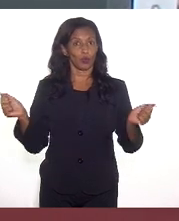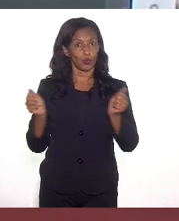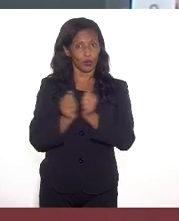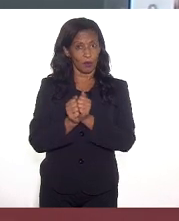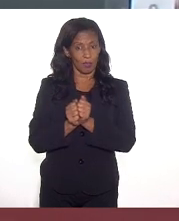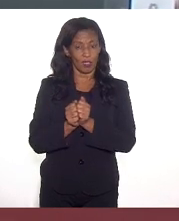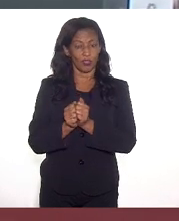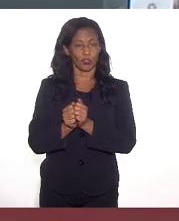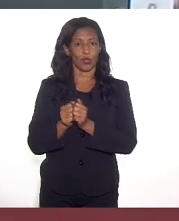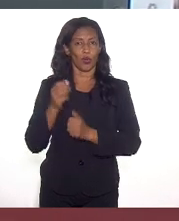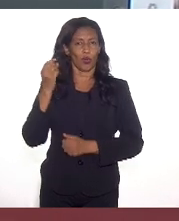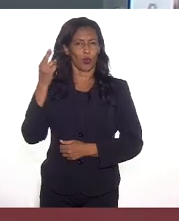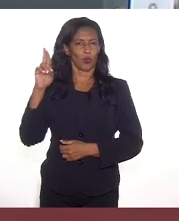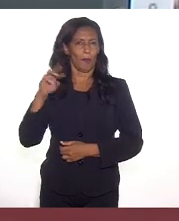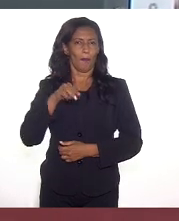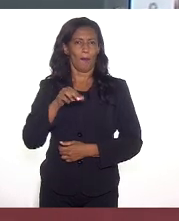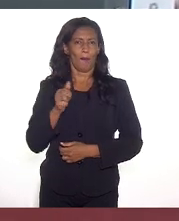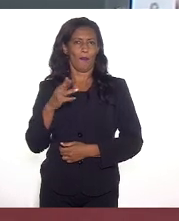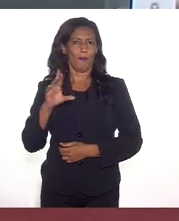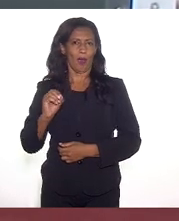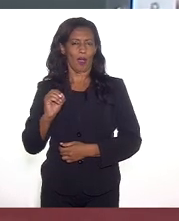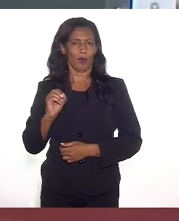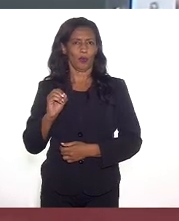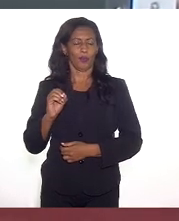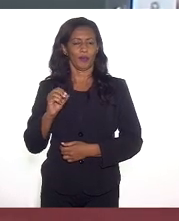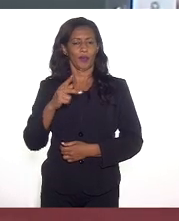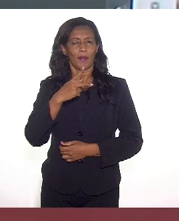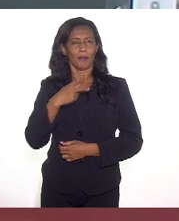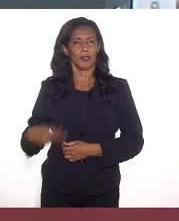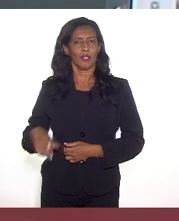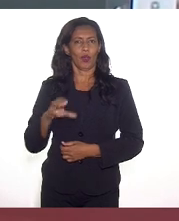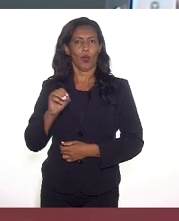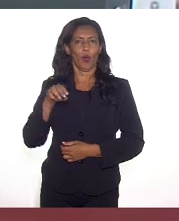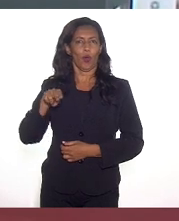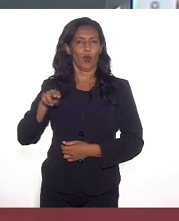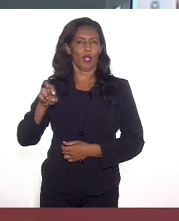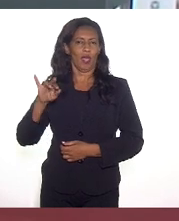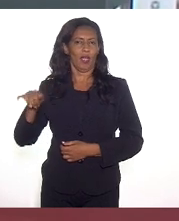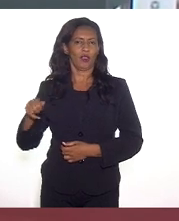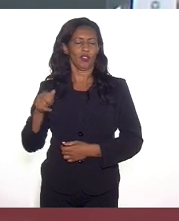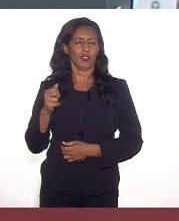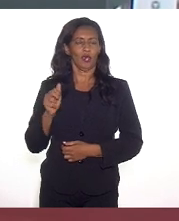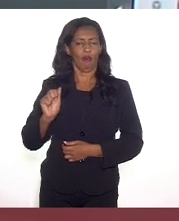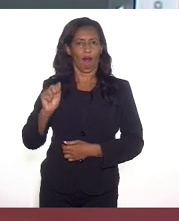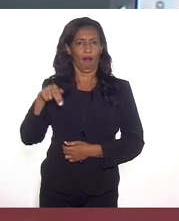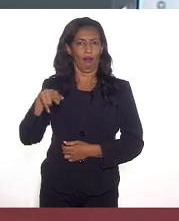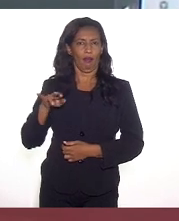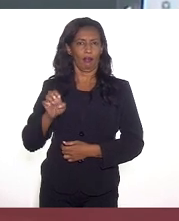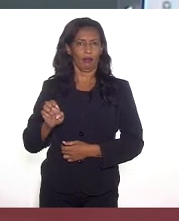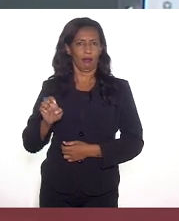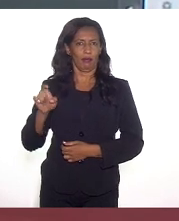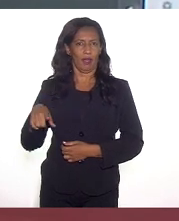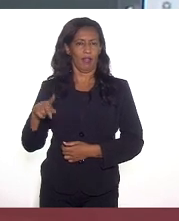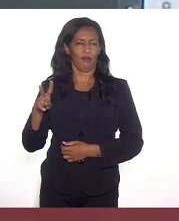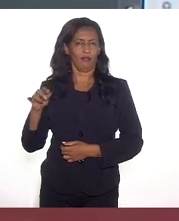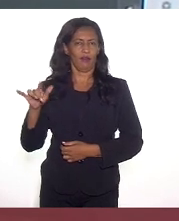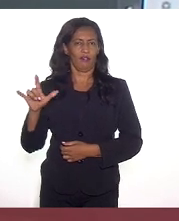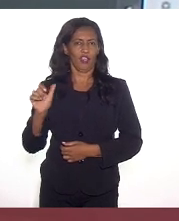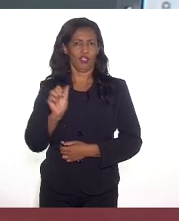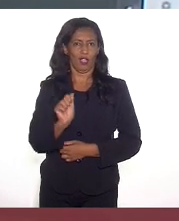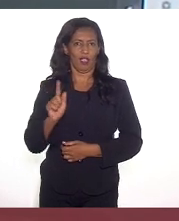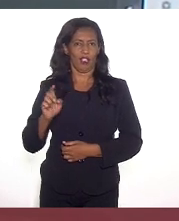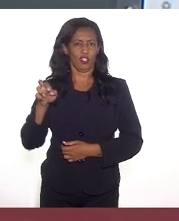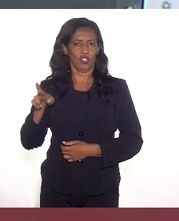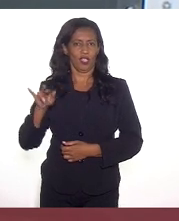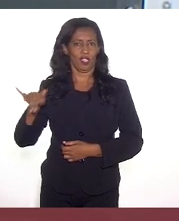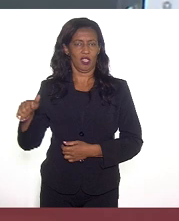os senhores Mauro Farias, presidente do Prodege, André Vila Verde, presidente da GRIO,